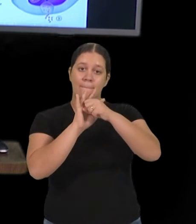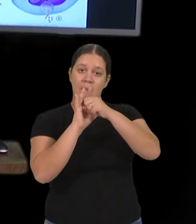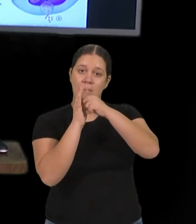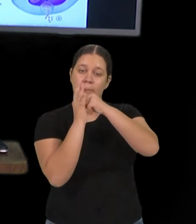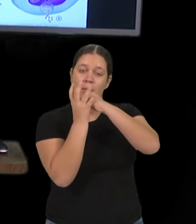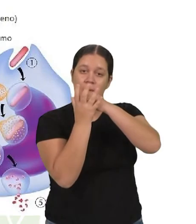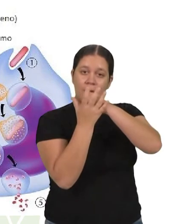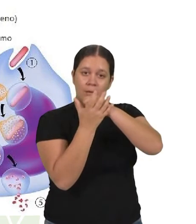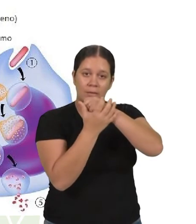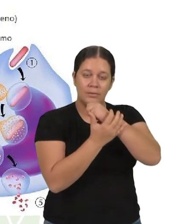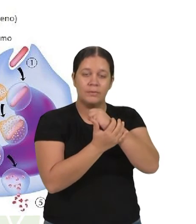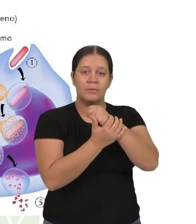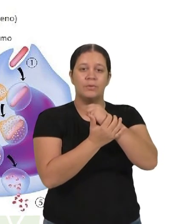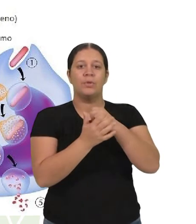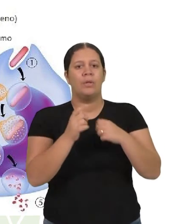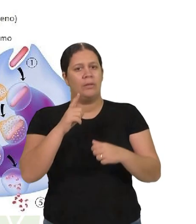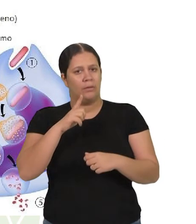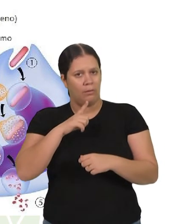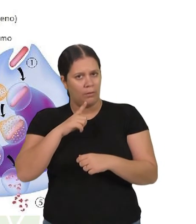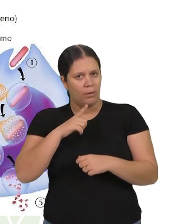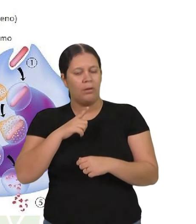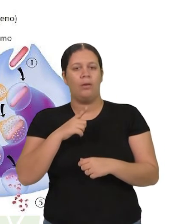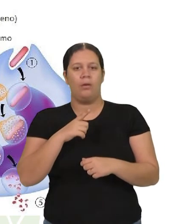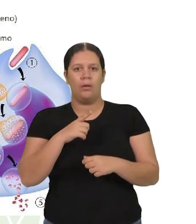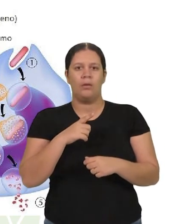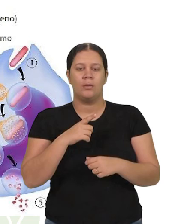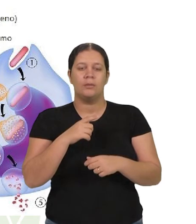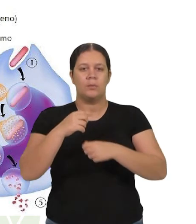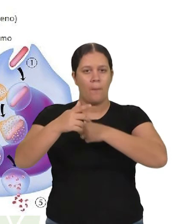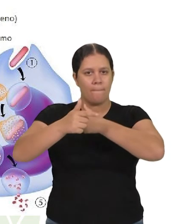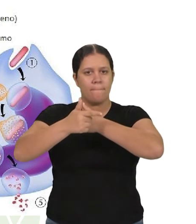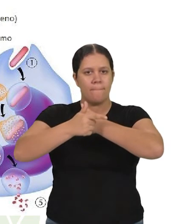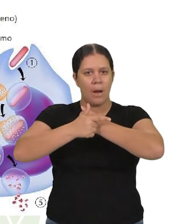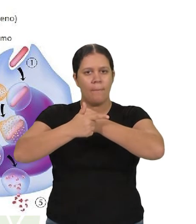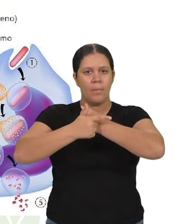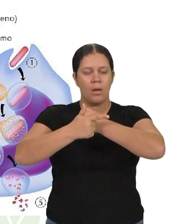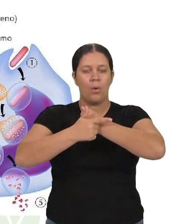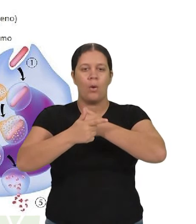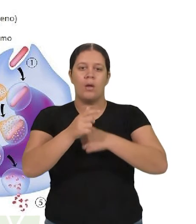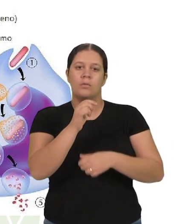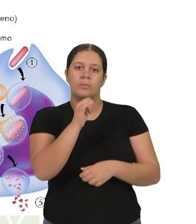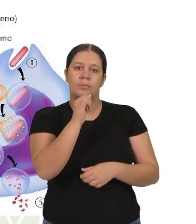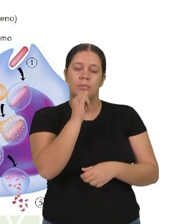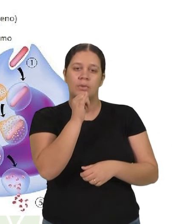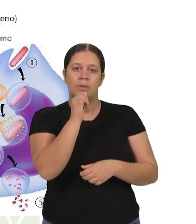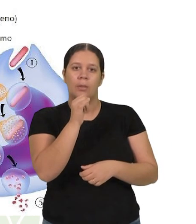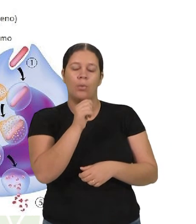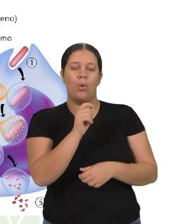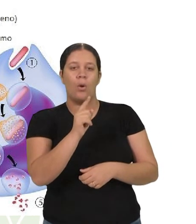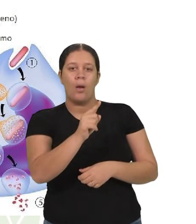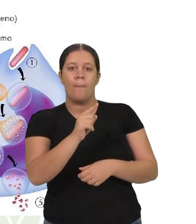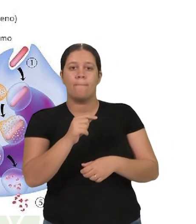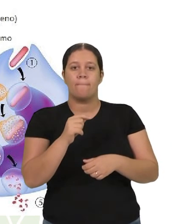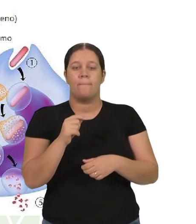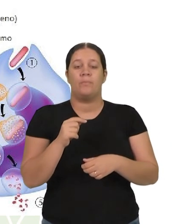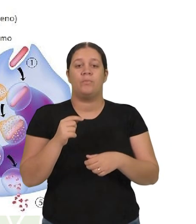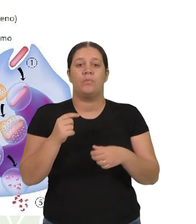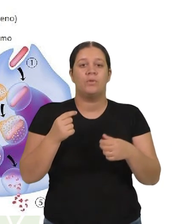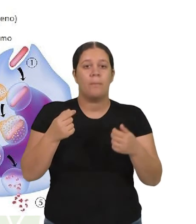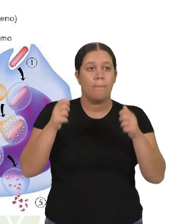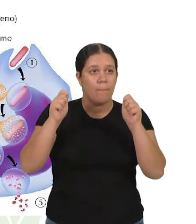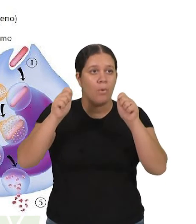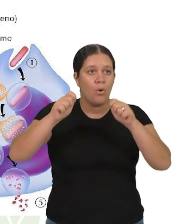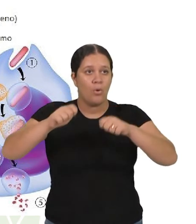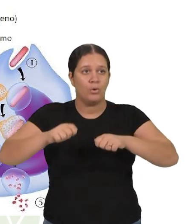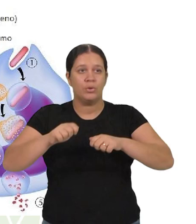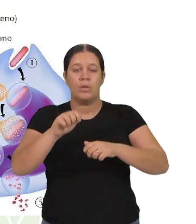A membrana também tem algumas outras funções, né? Ela pode, por exemplo, englobar materiais,